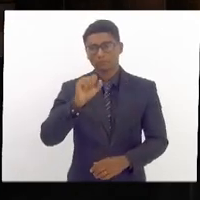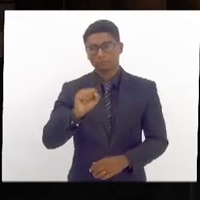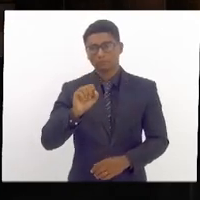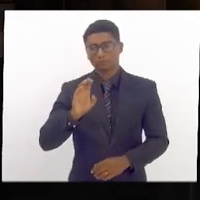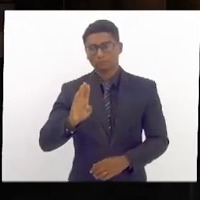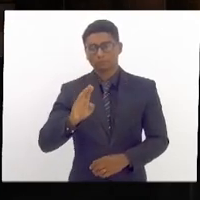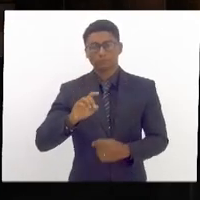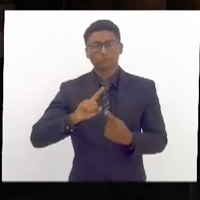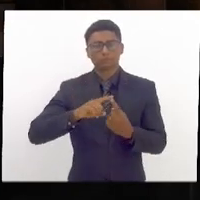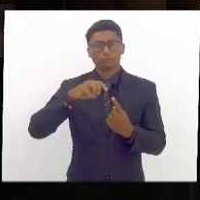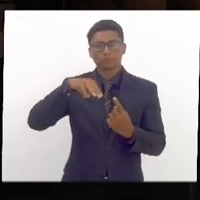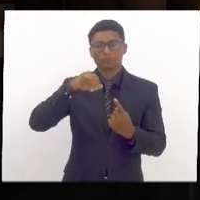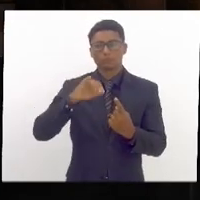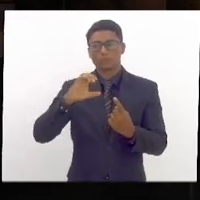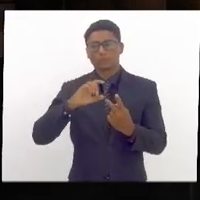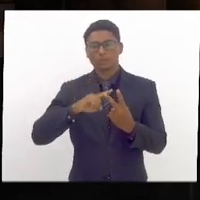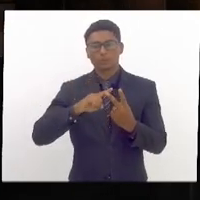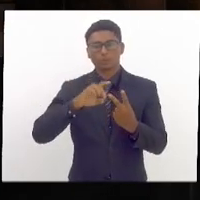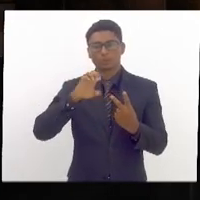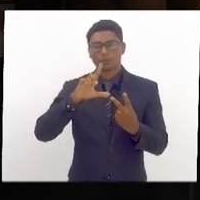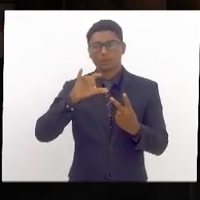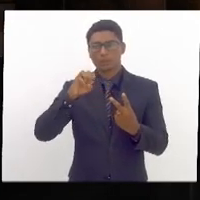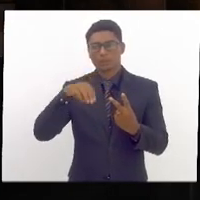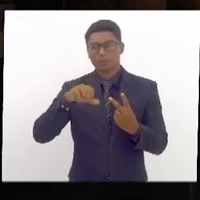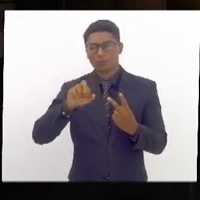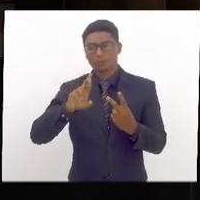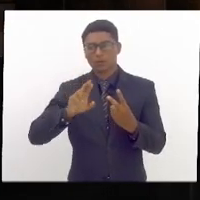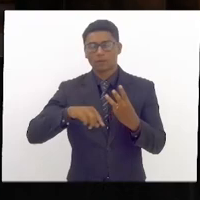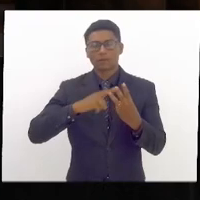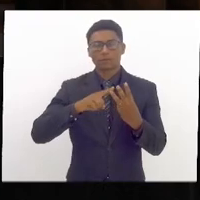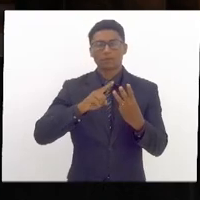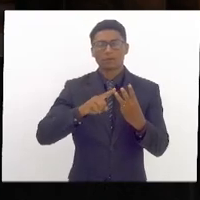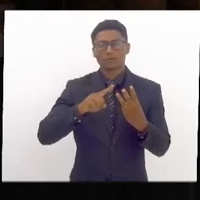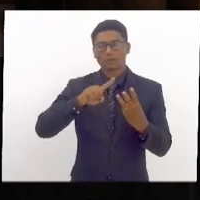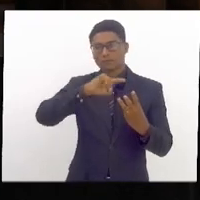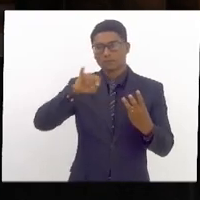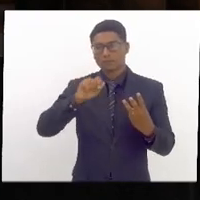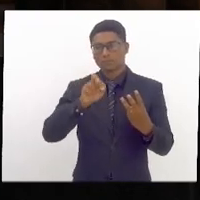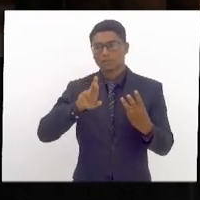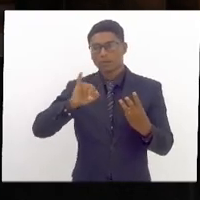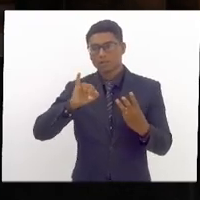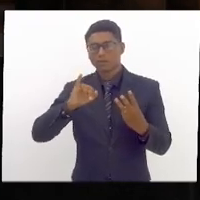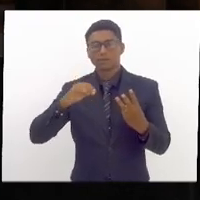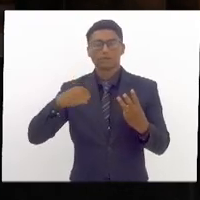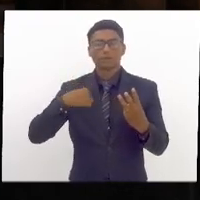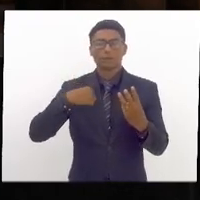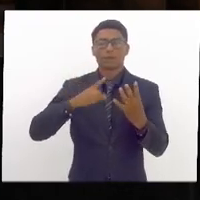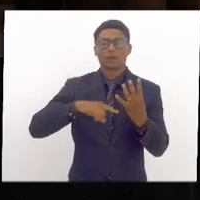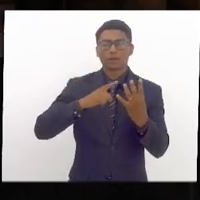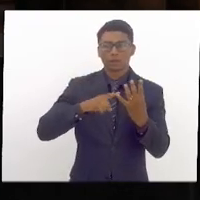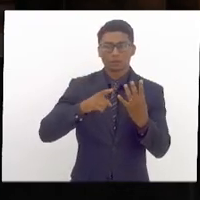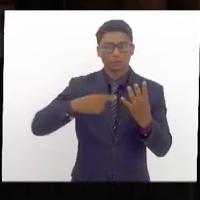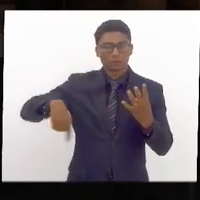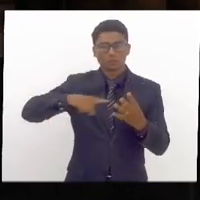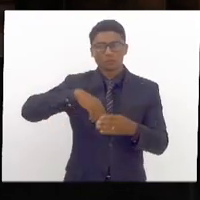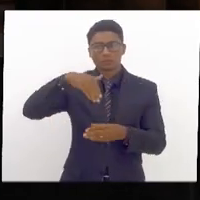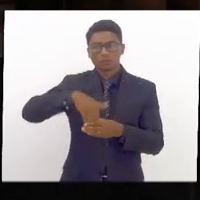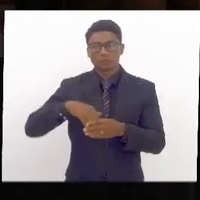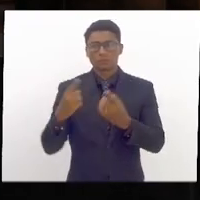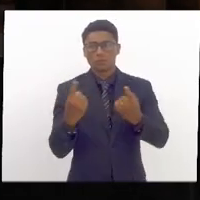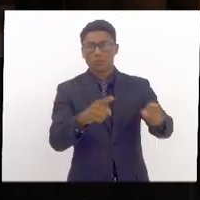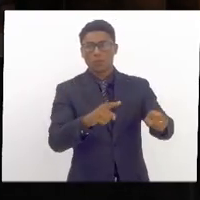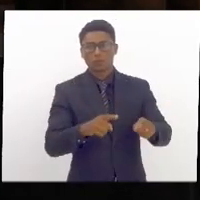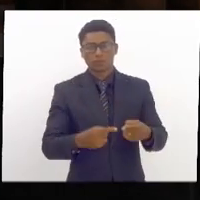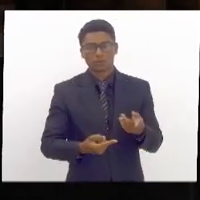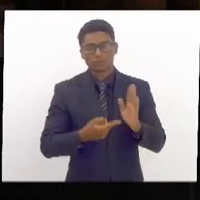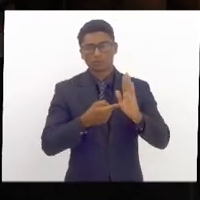Minqui, Eliomar Coelho, Jari Oliveira e eu, Valdeque Carneiro, votaremos contra esta matéria, somos contrários a esta